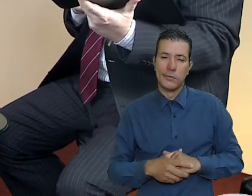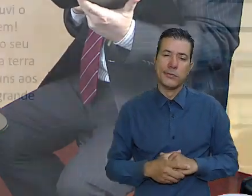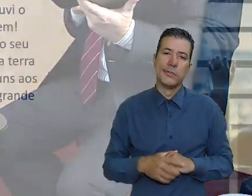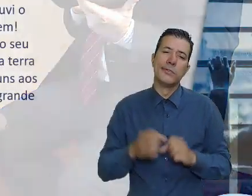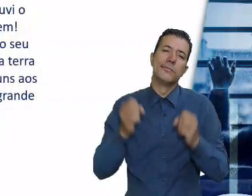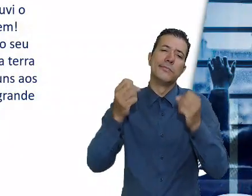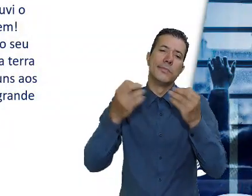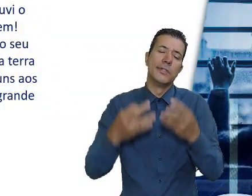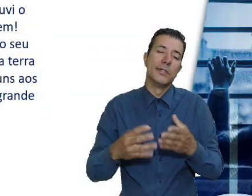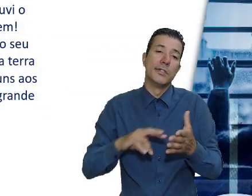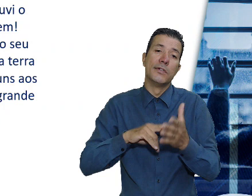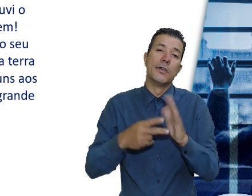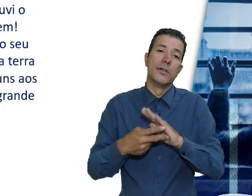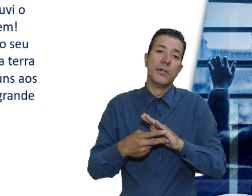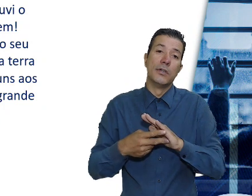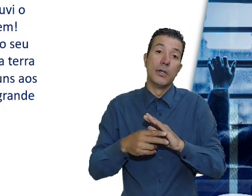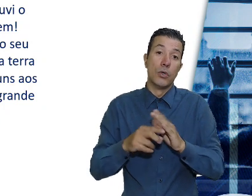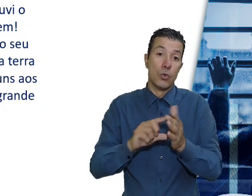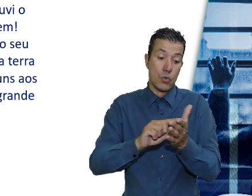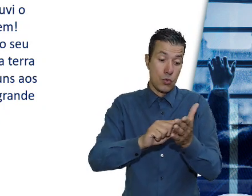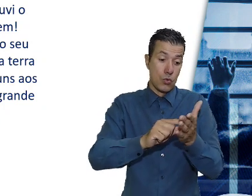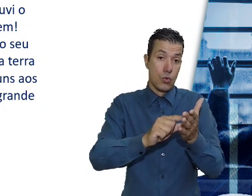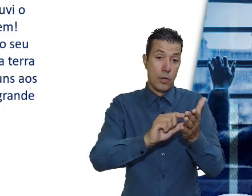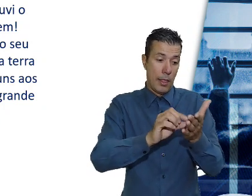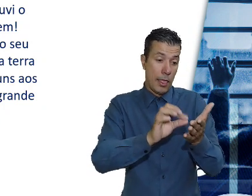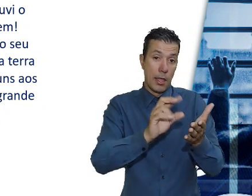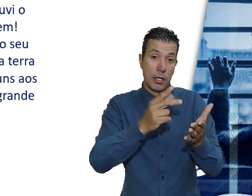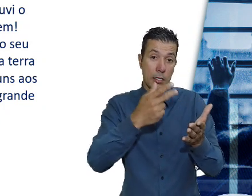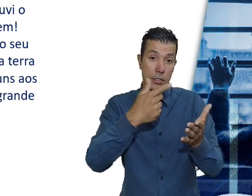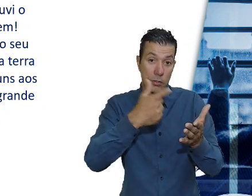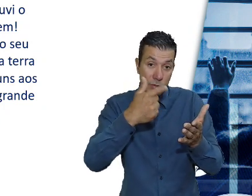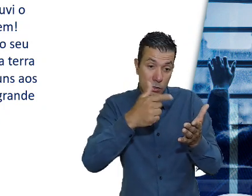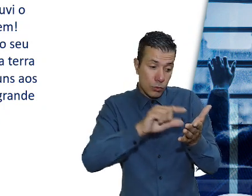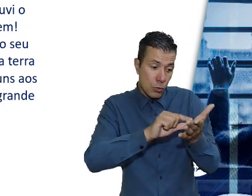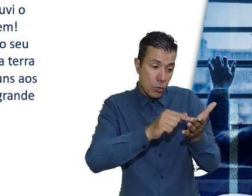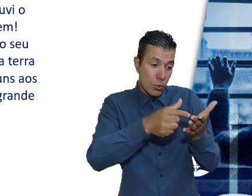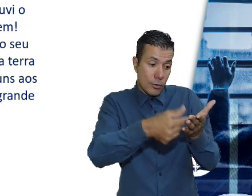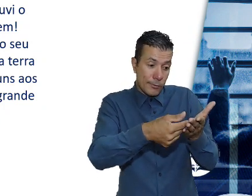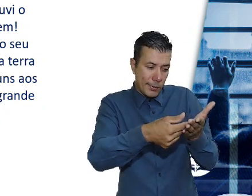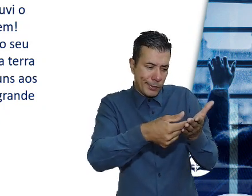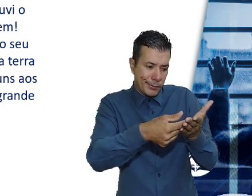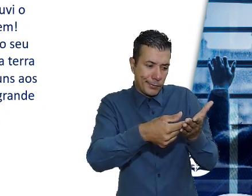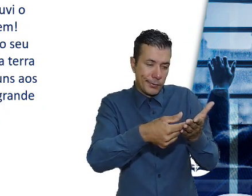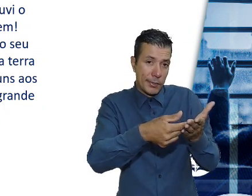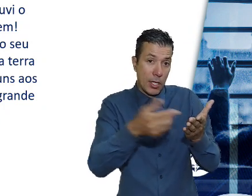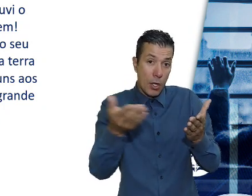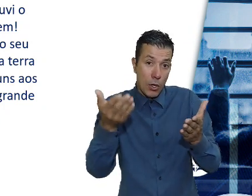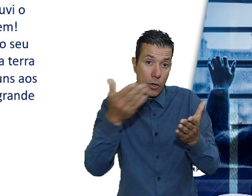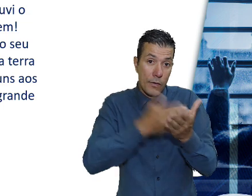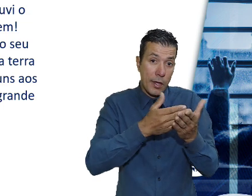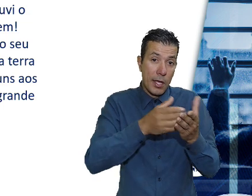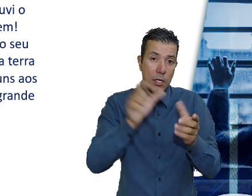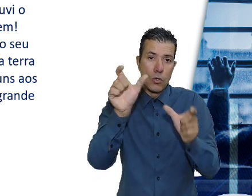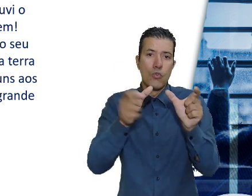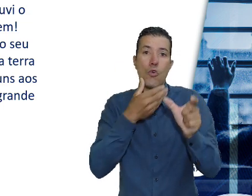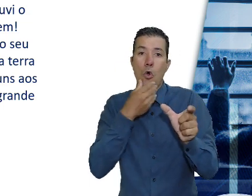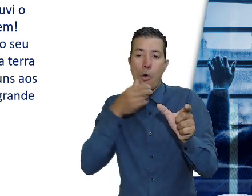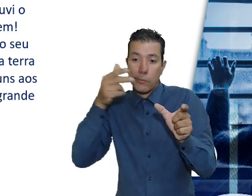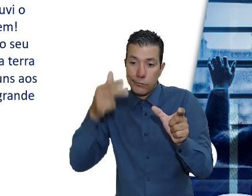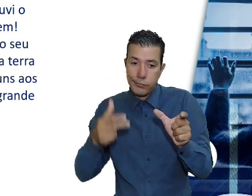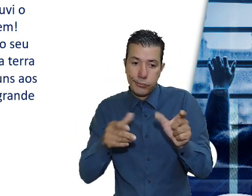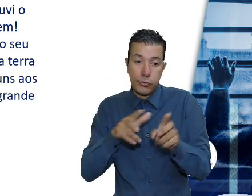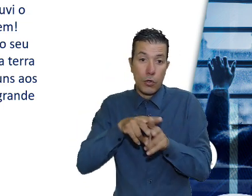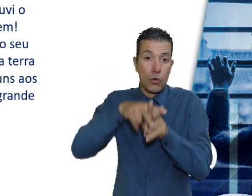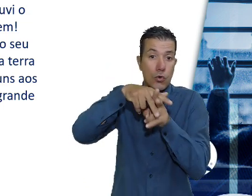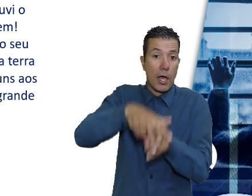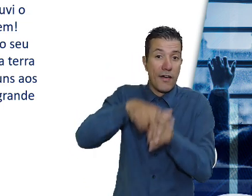o seguinte: Abriu o segundo selo, ouviu o segundo ser vivente dizendo, Vem! E saiu outro